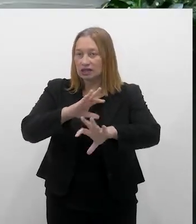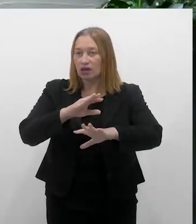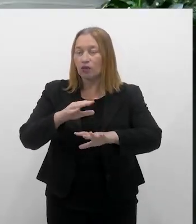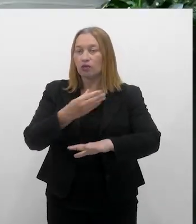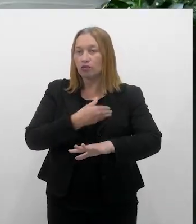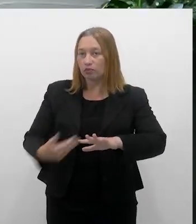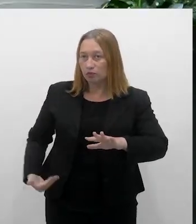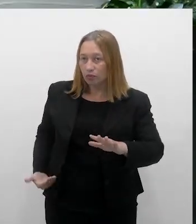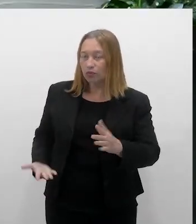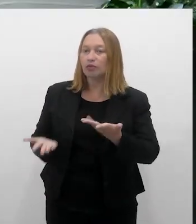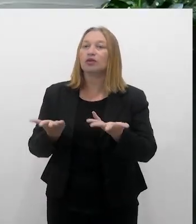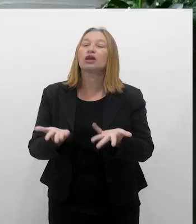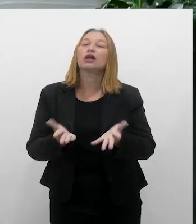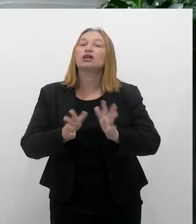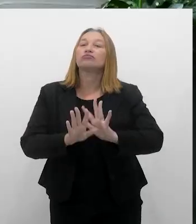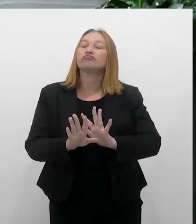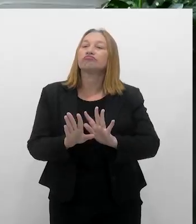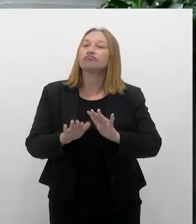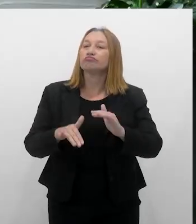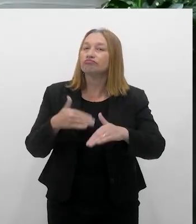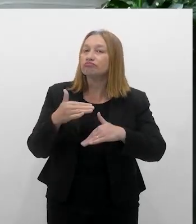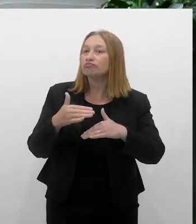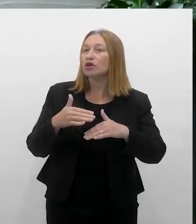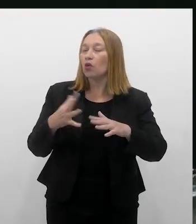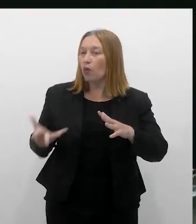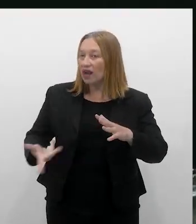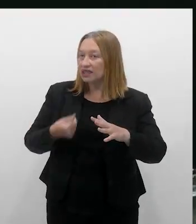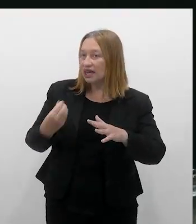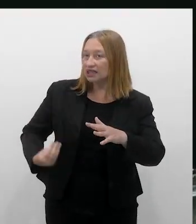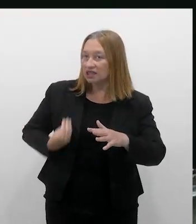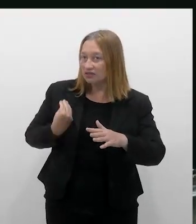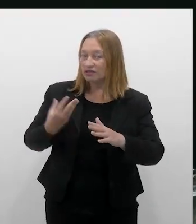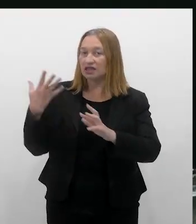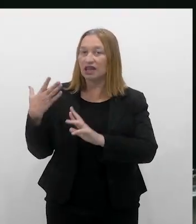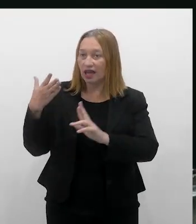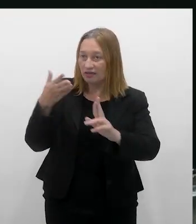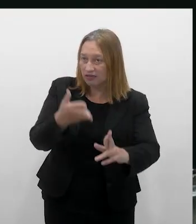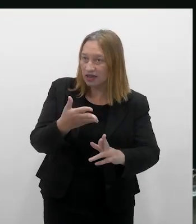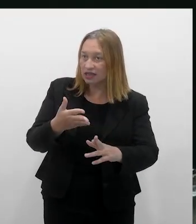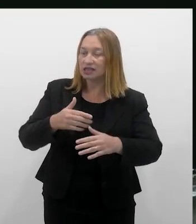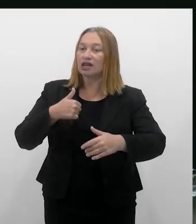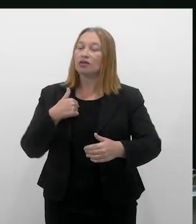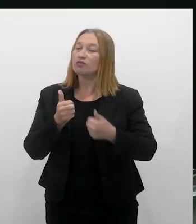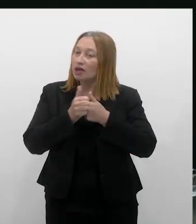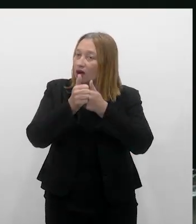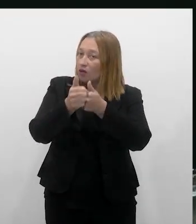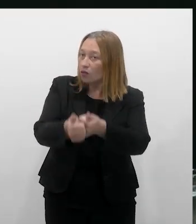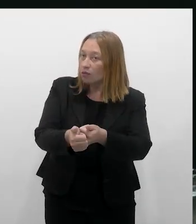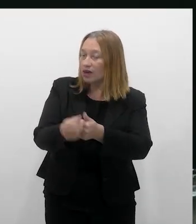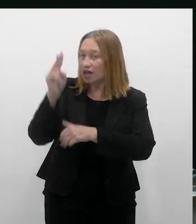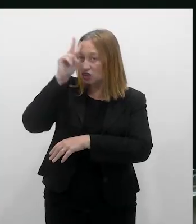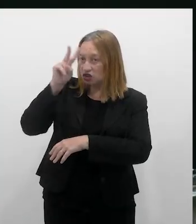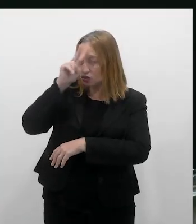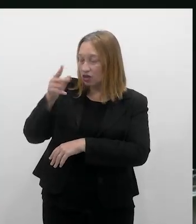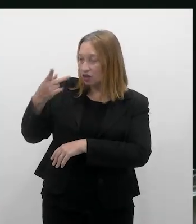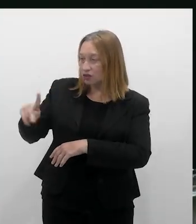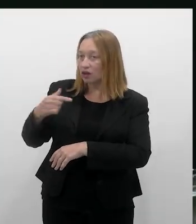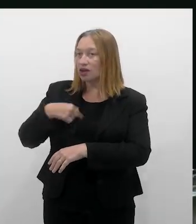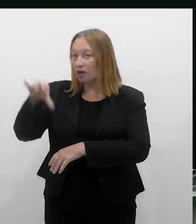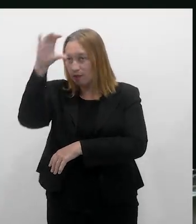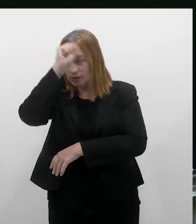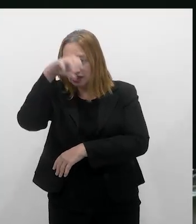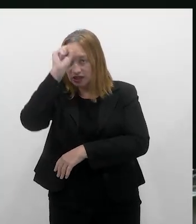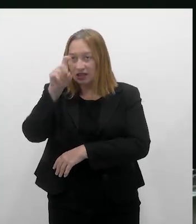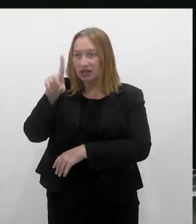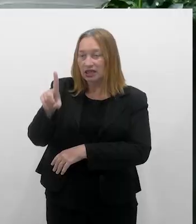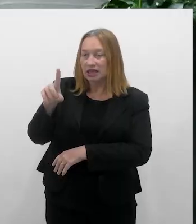de crescimento, de melhoria de qualidade de vida. Eu acho que esse é o legado que me acompanha, de tudo que eu ouvi, convivi,